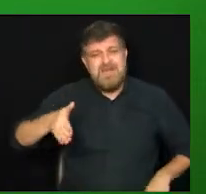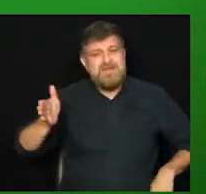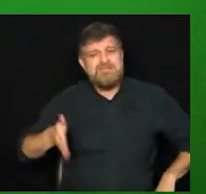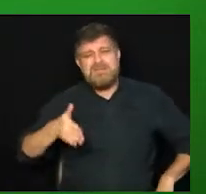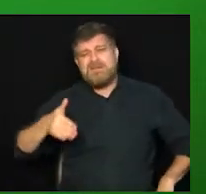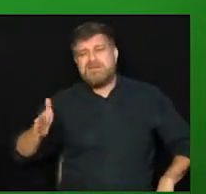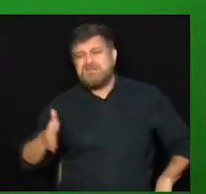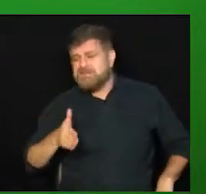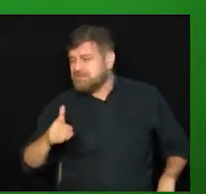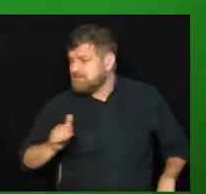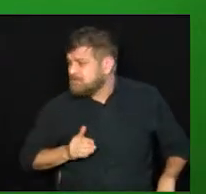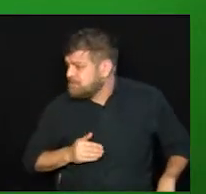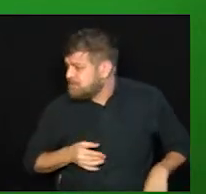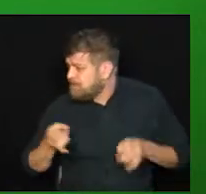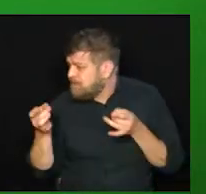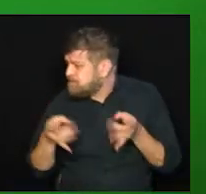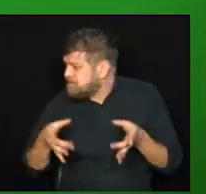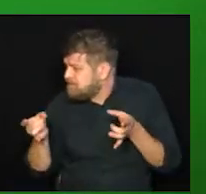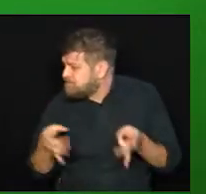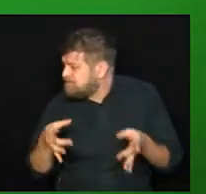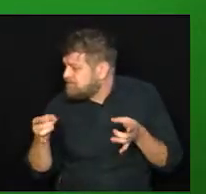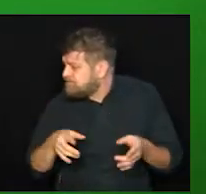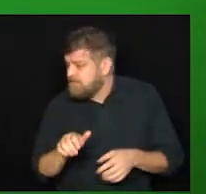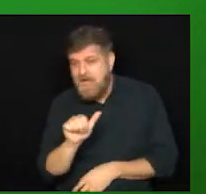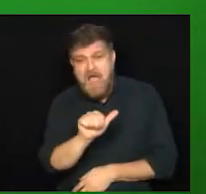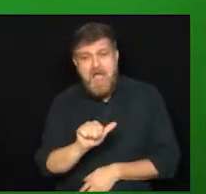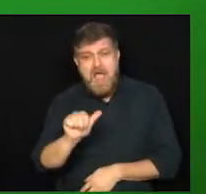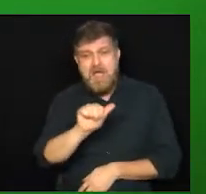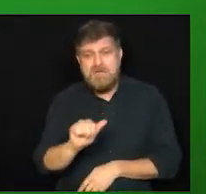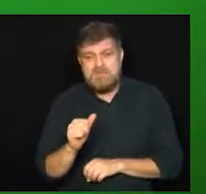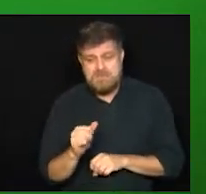quebrou. Várias agências de viagens.